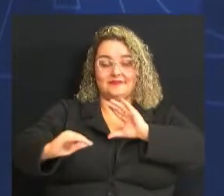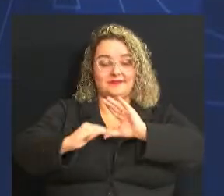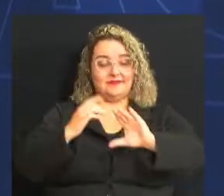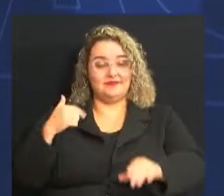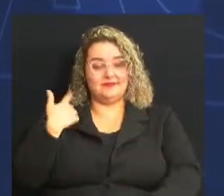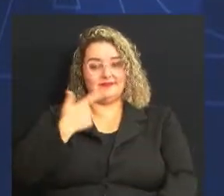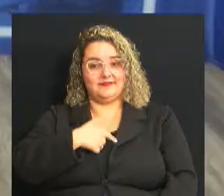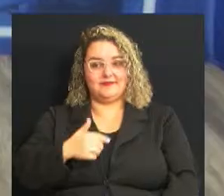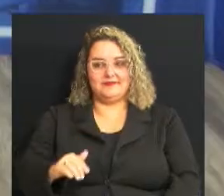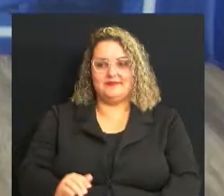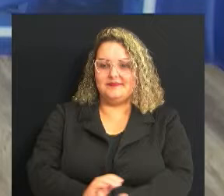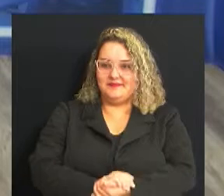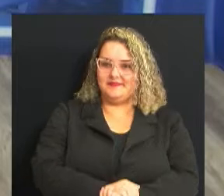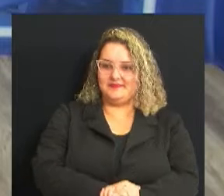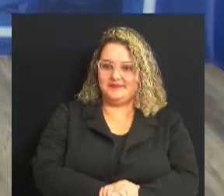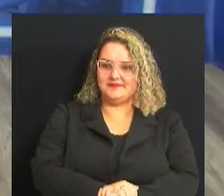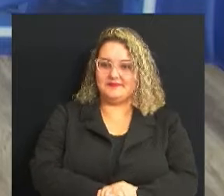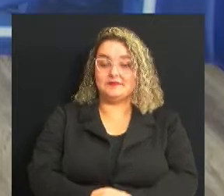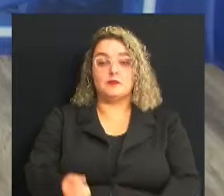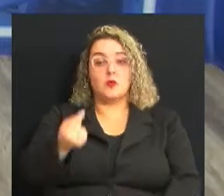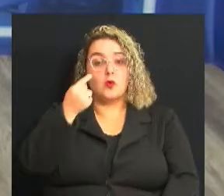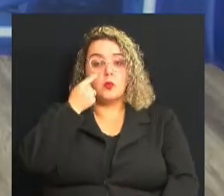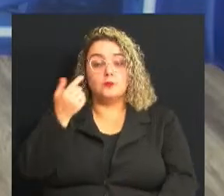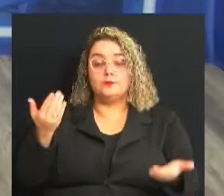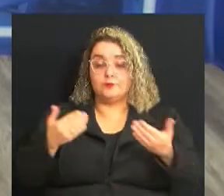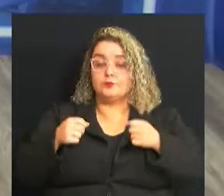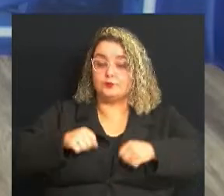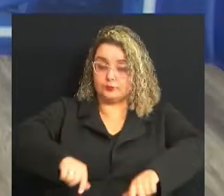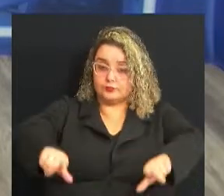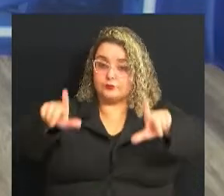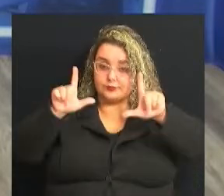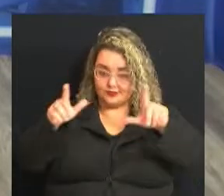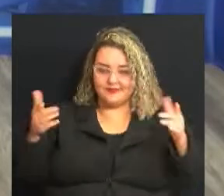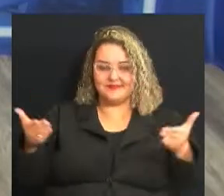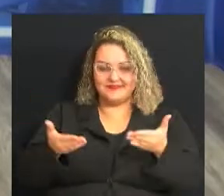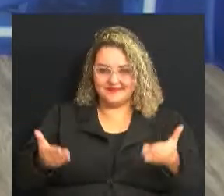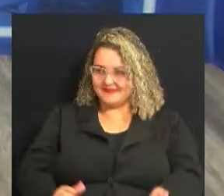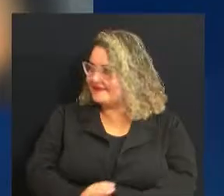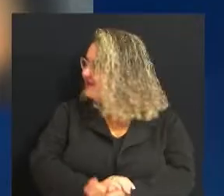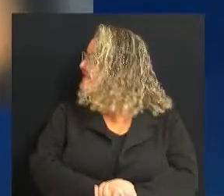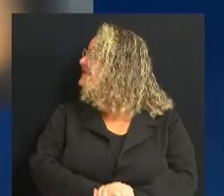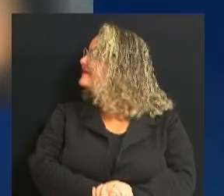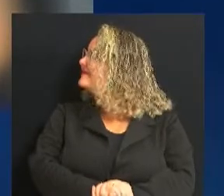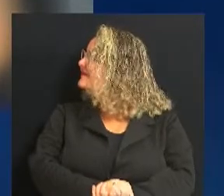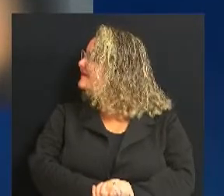sua mensagem. Confira a partir de agora os destaques de hoje.